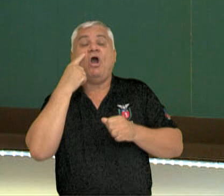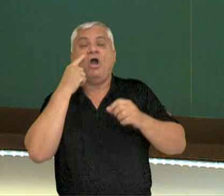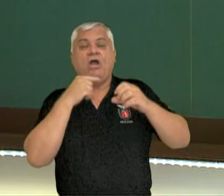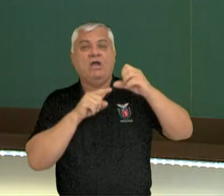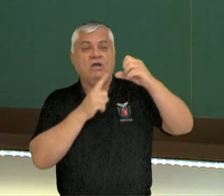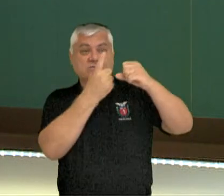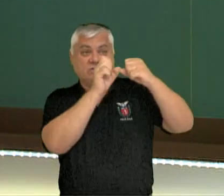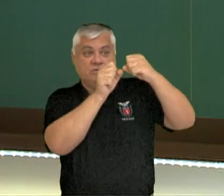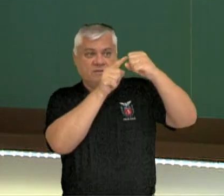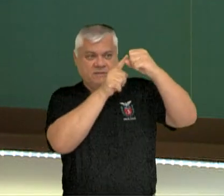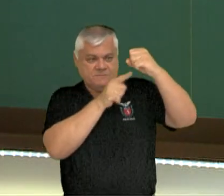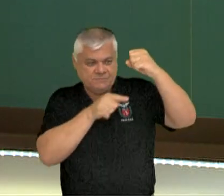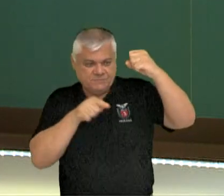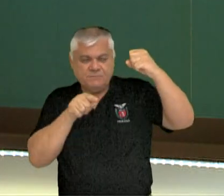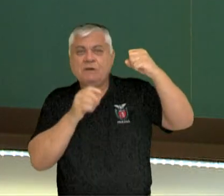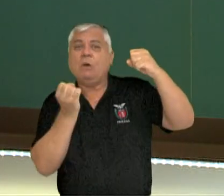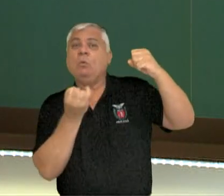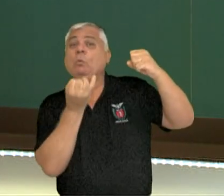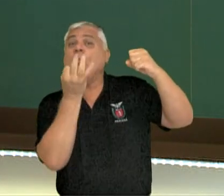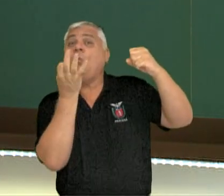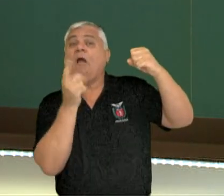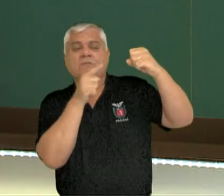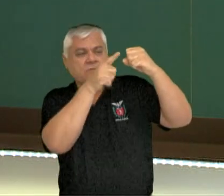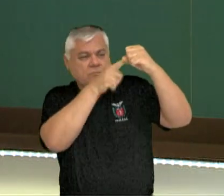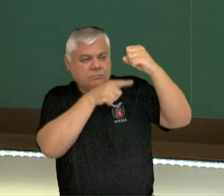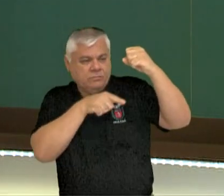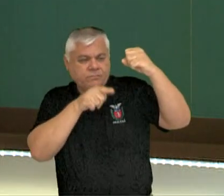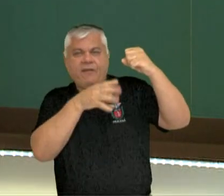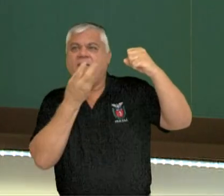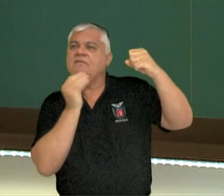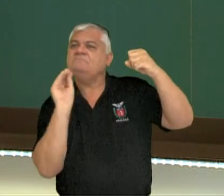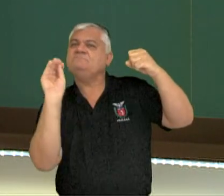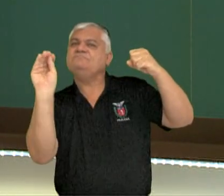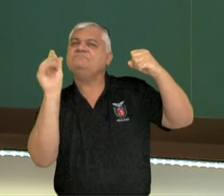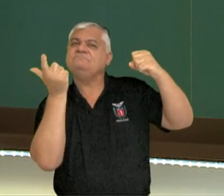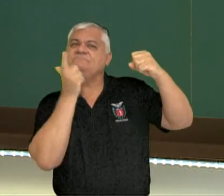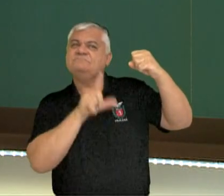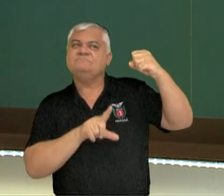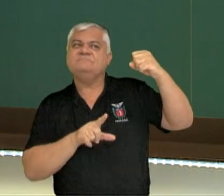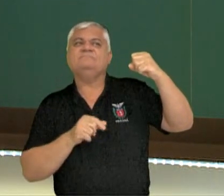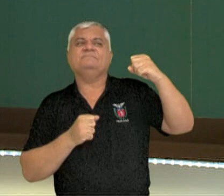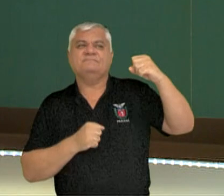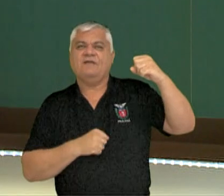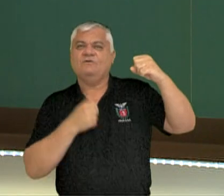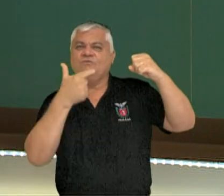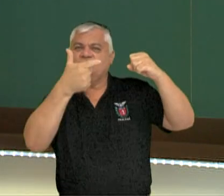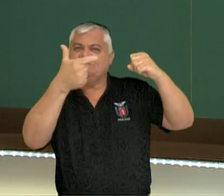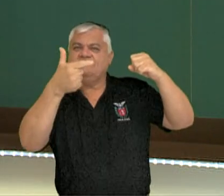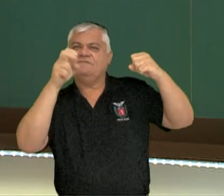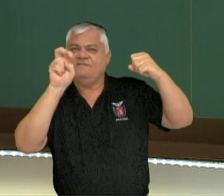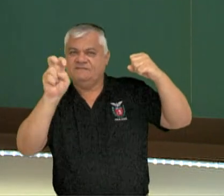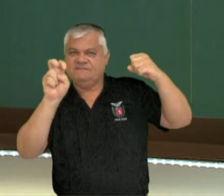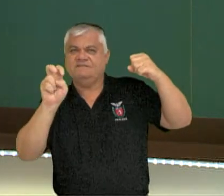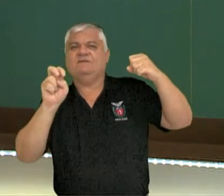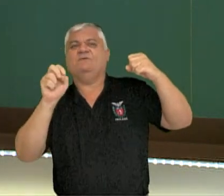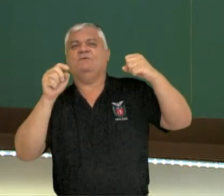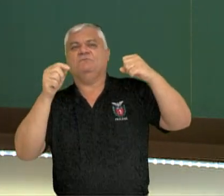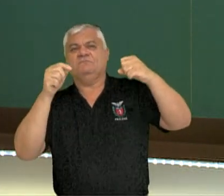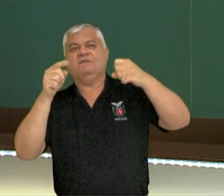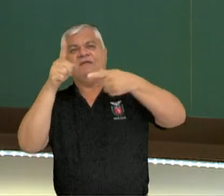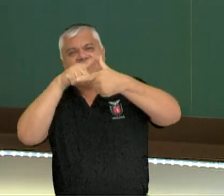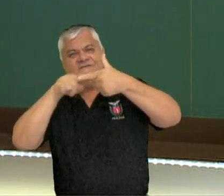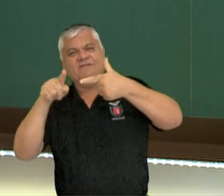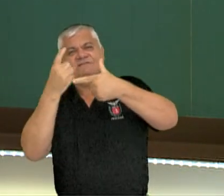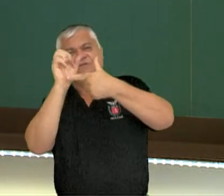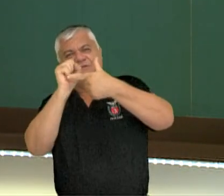passou de 180 graus. Então, aqui no terceiro quadrante, você vai ver quanto que o ângulo passa de 180 e é 45 graus.